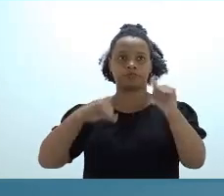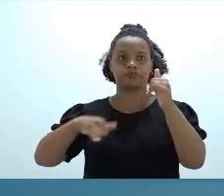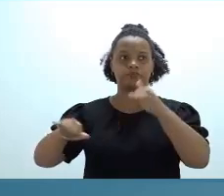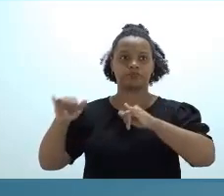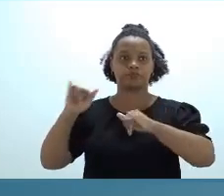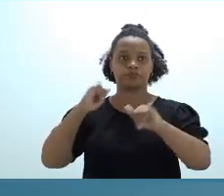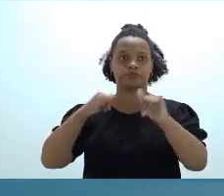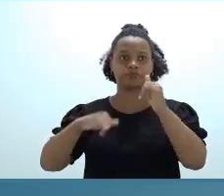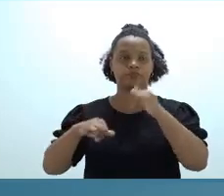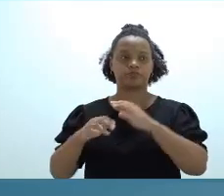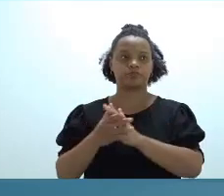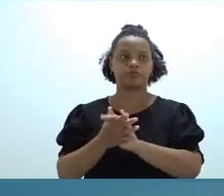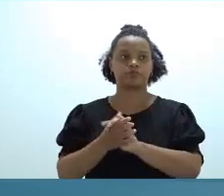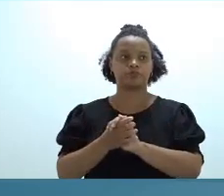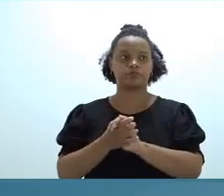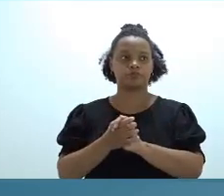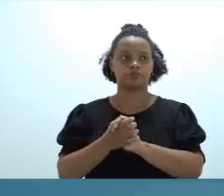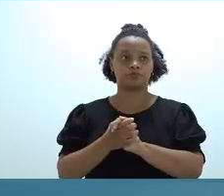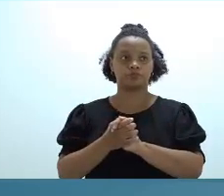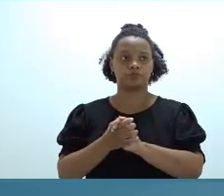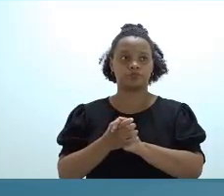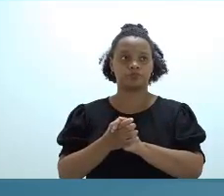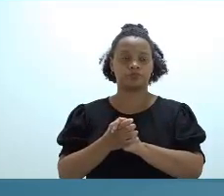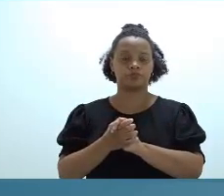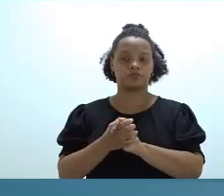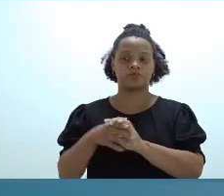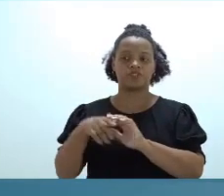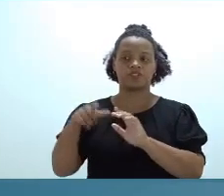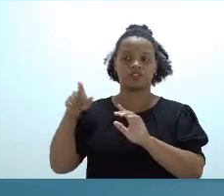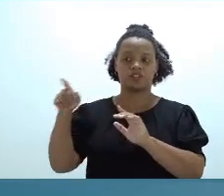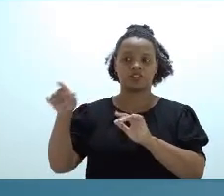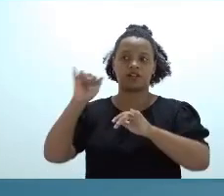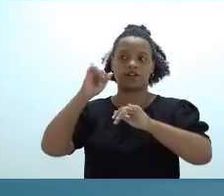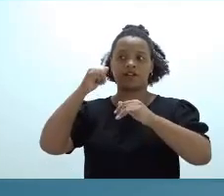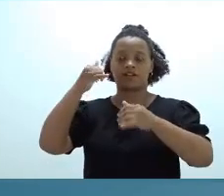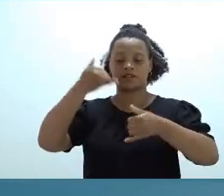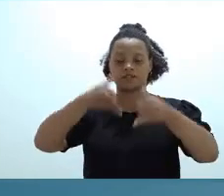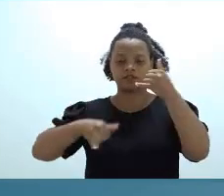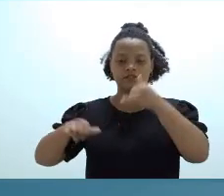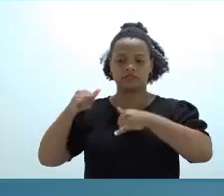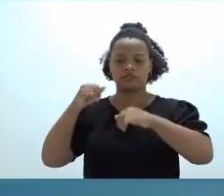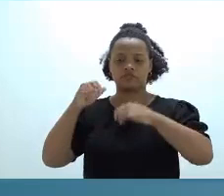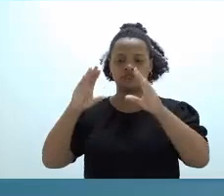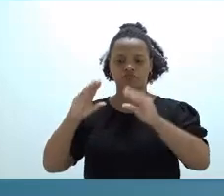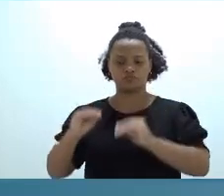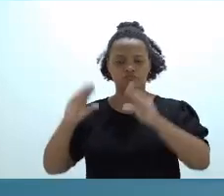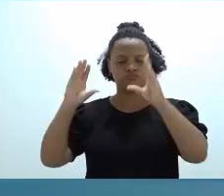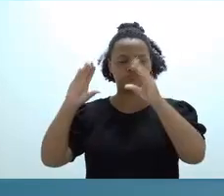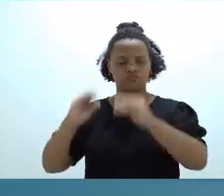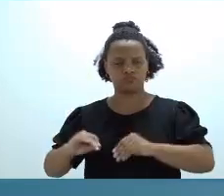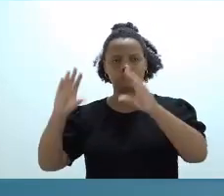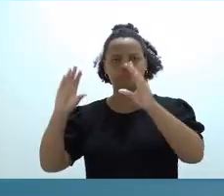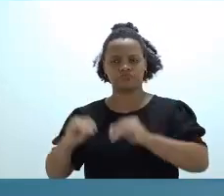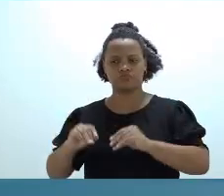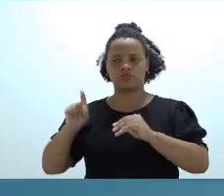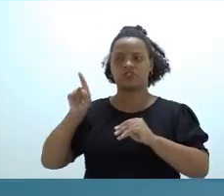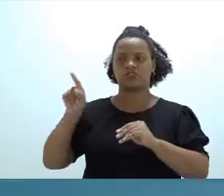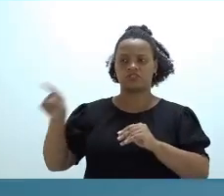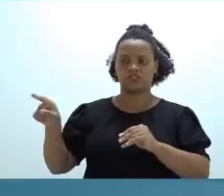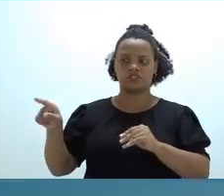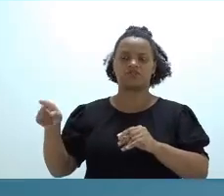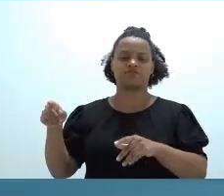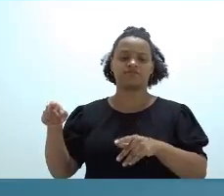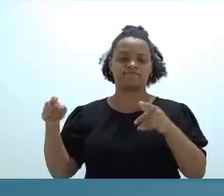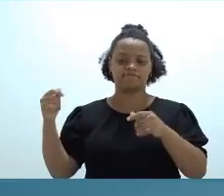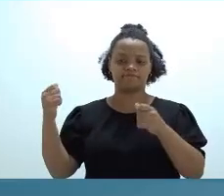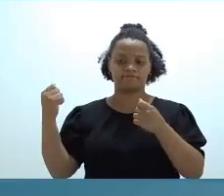em tese em virtude das sucessivas falhas na distribuição de energia realizada pela concessionária de